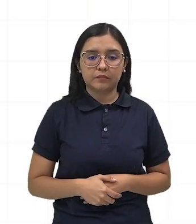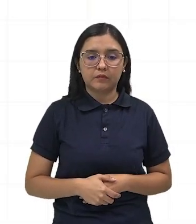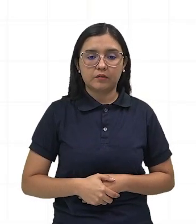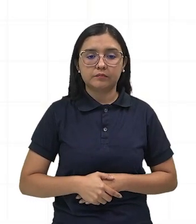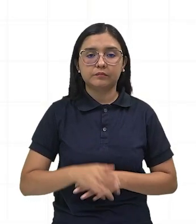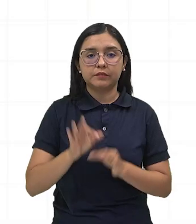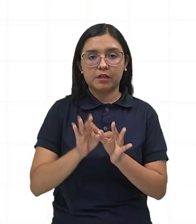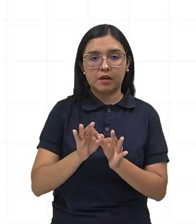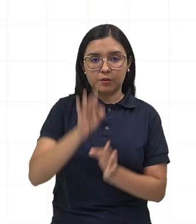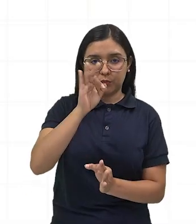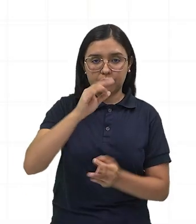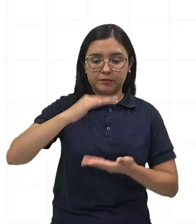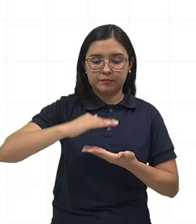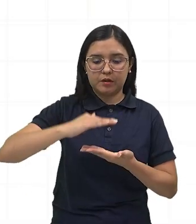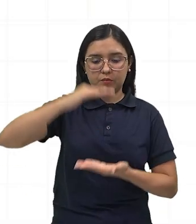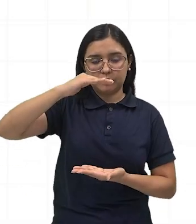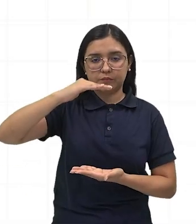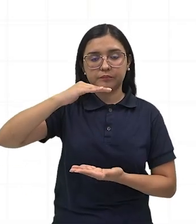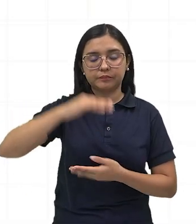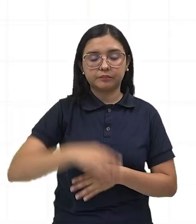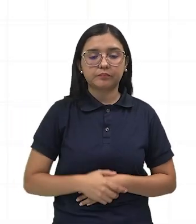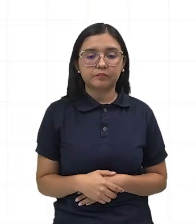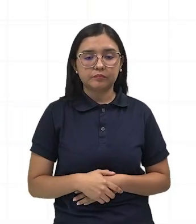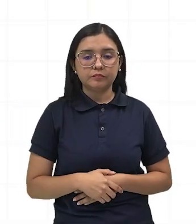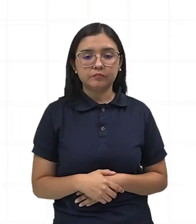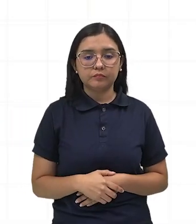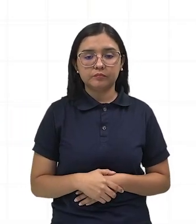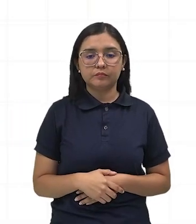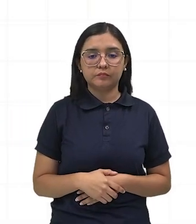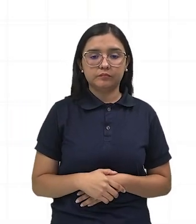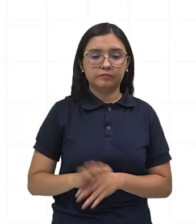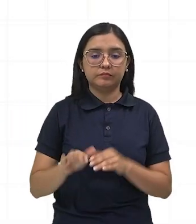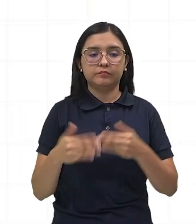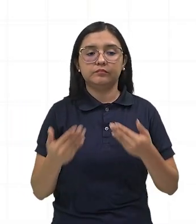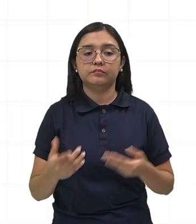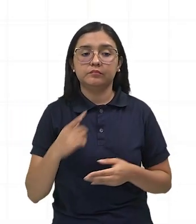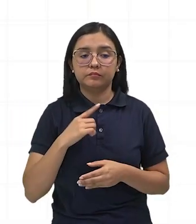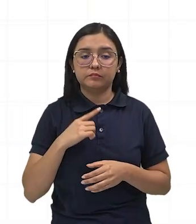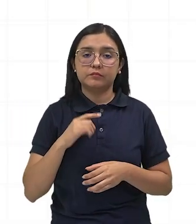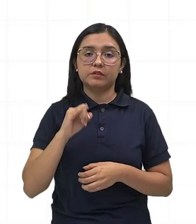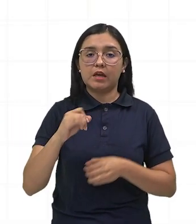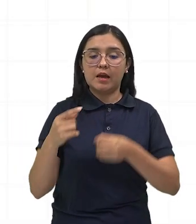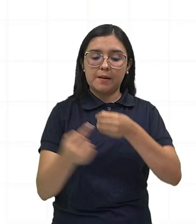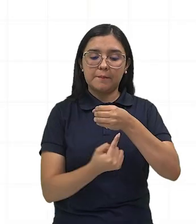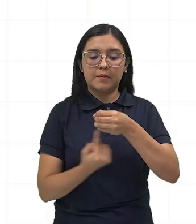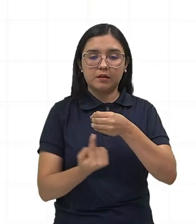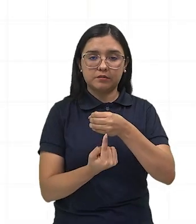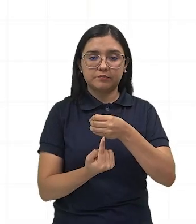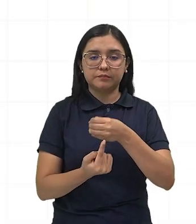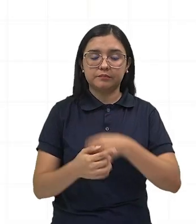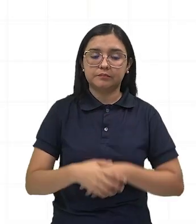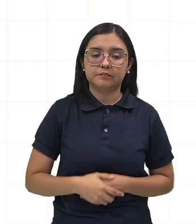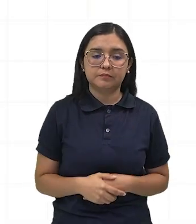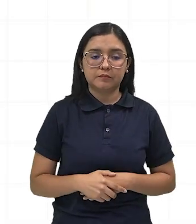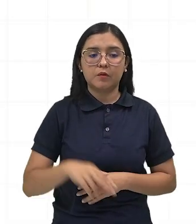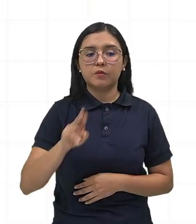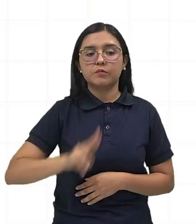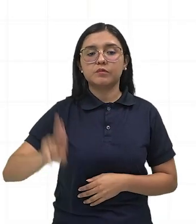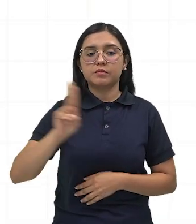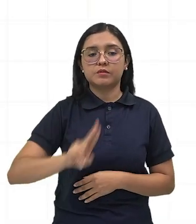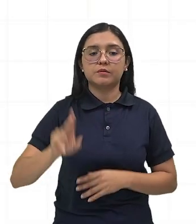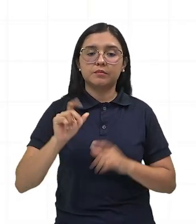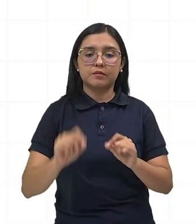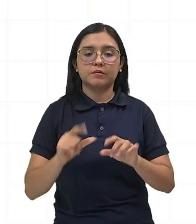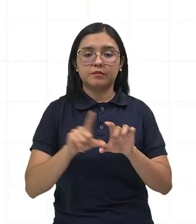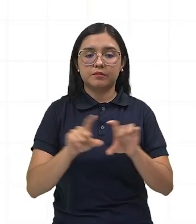e a altura. Como a base é um círculo, olha, utilizamos a fórmula